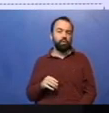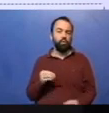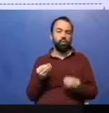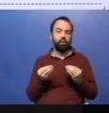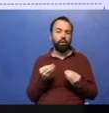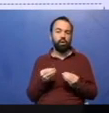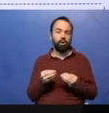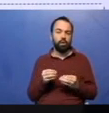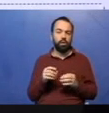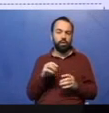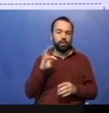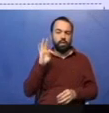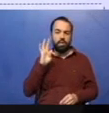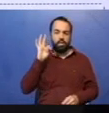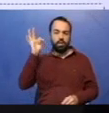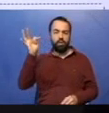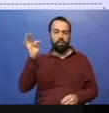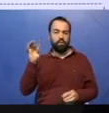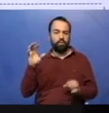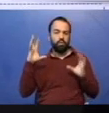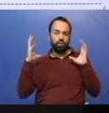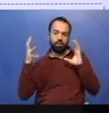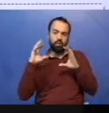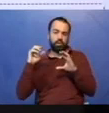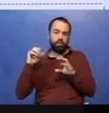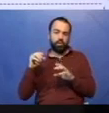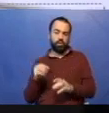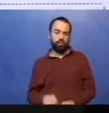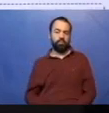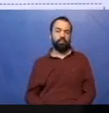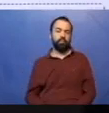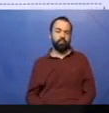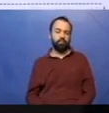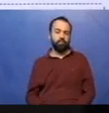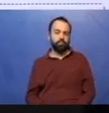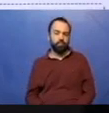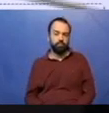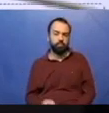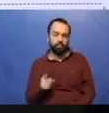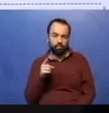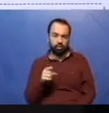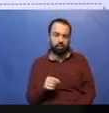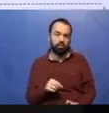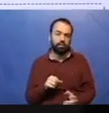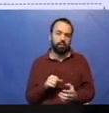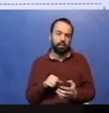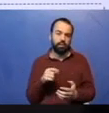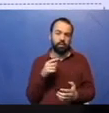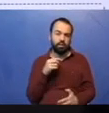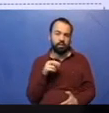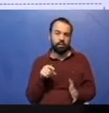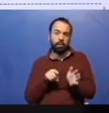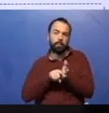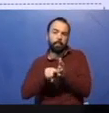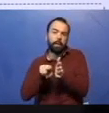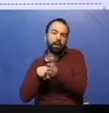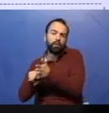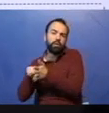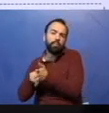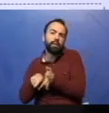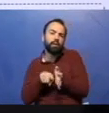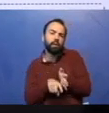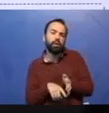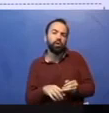da natureza, tá? Durante essa entrevista, você vai ler com calma as perguntinhas e vai perguntar para essa